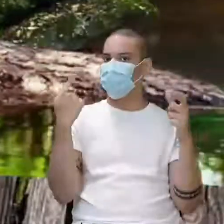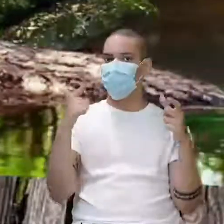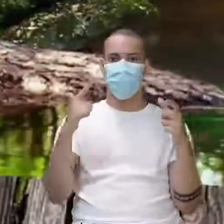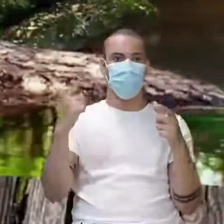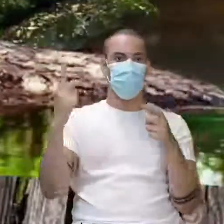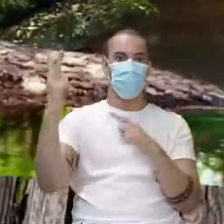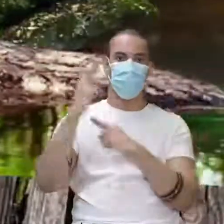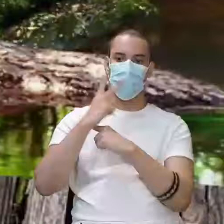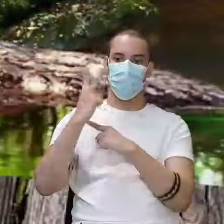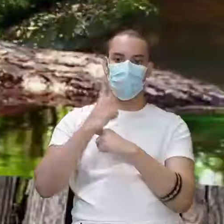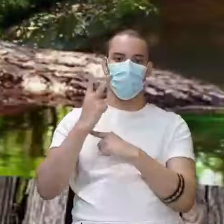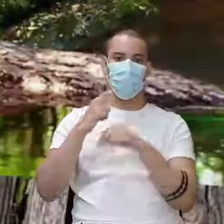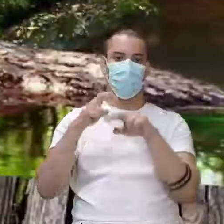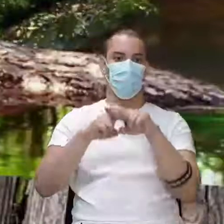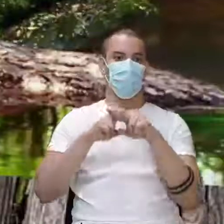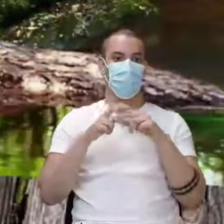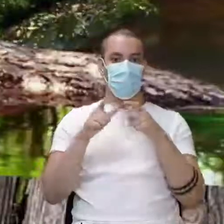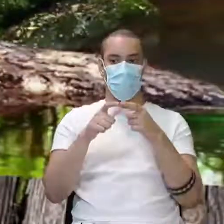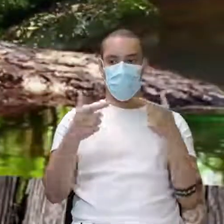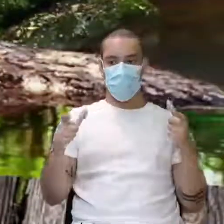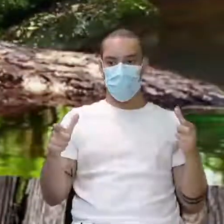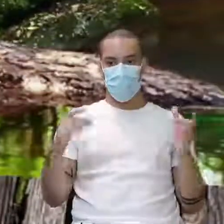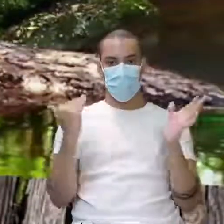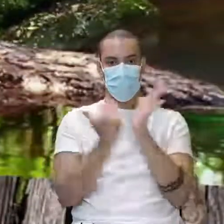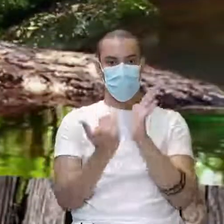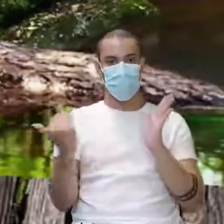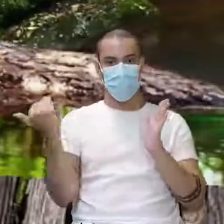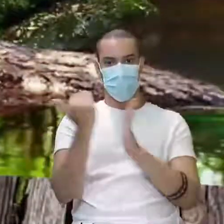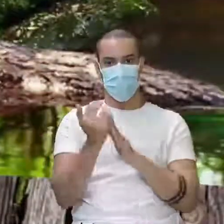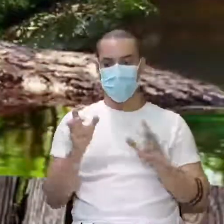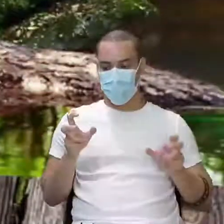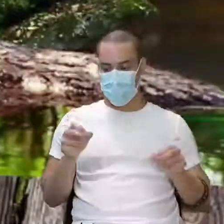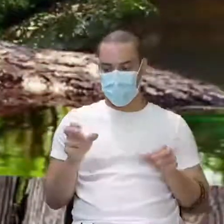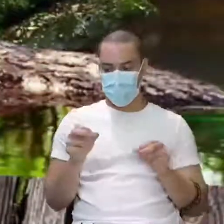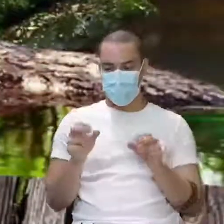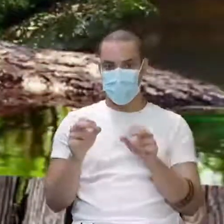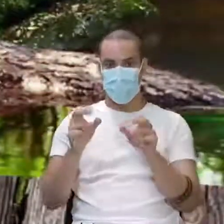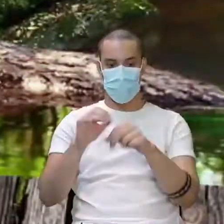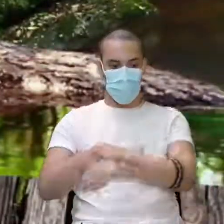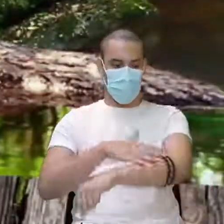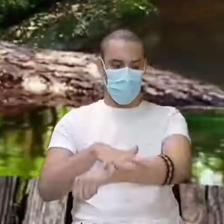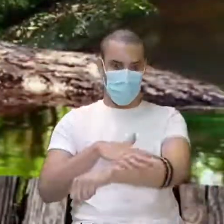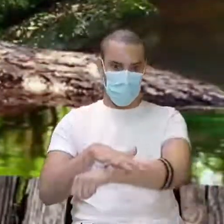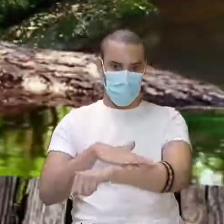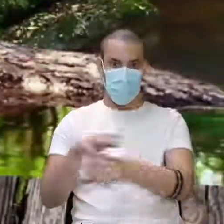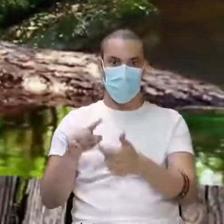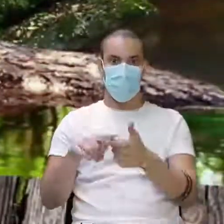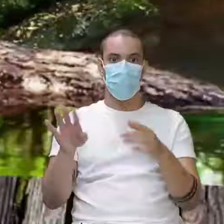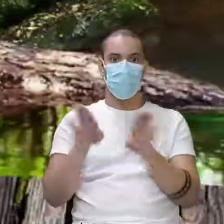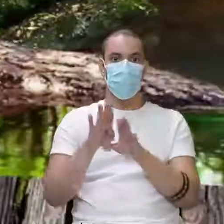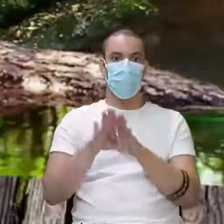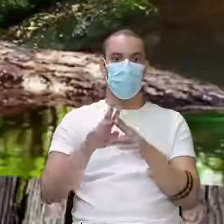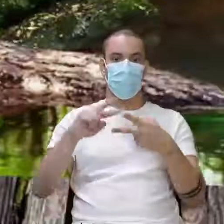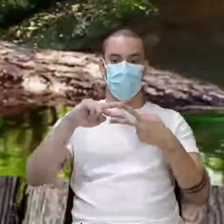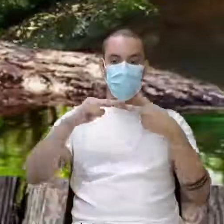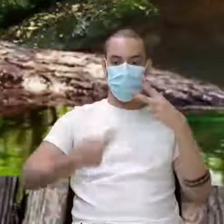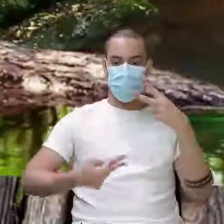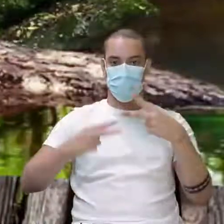proteção. Então, por isso que aumentou muito a questão de câncer de pele, câncer e